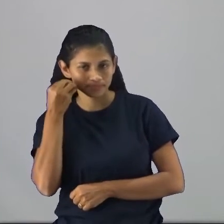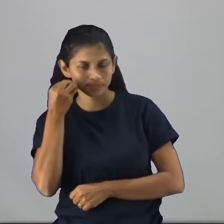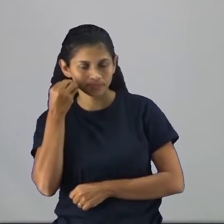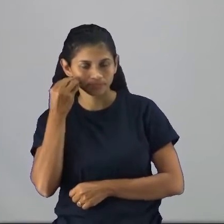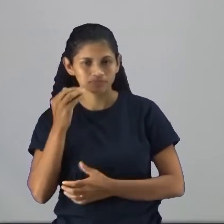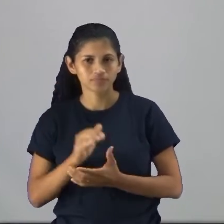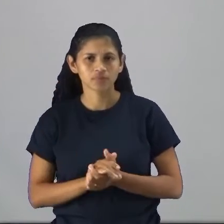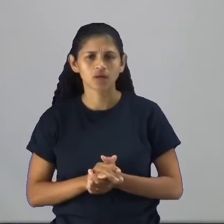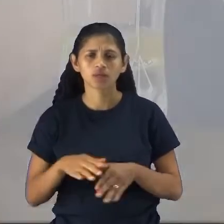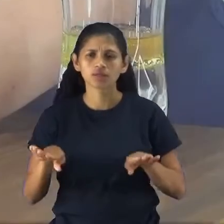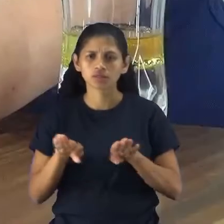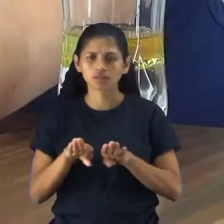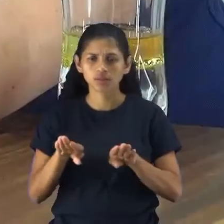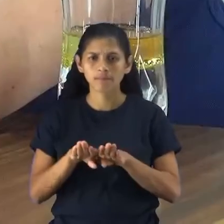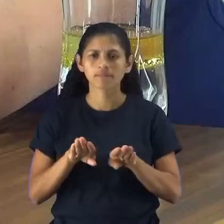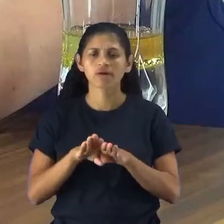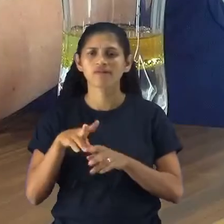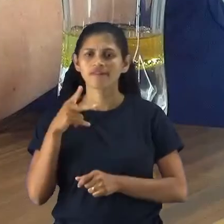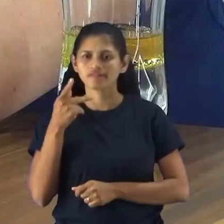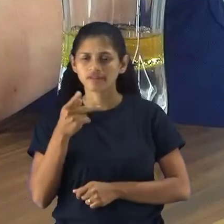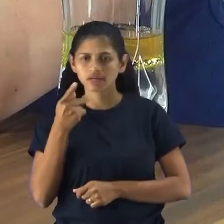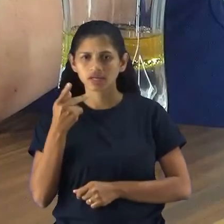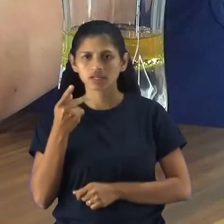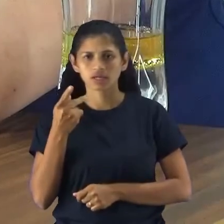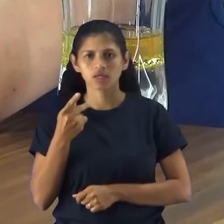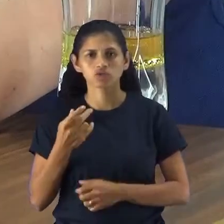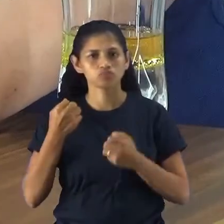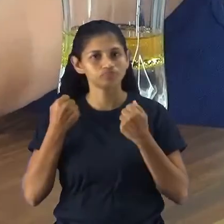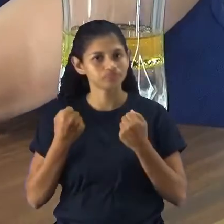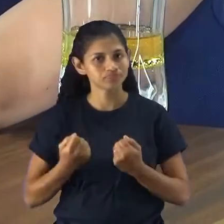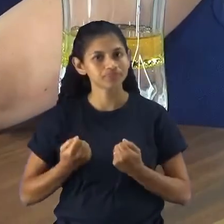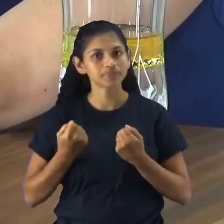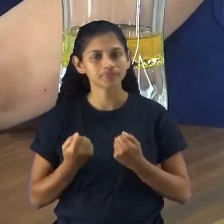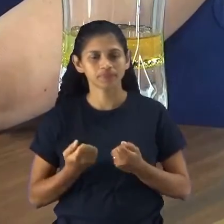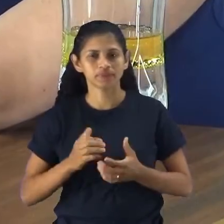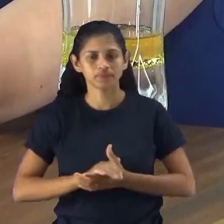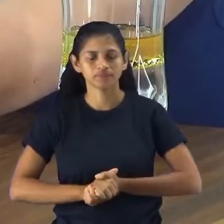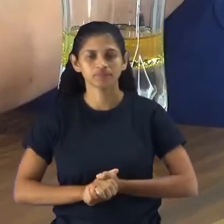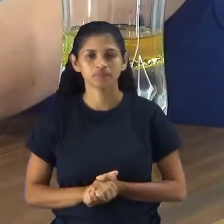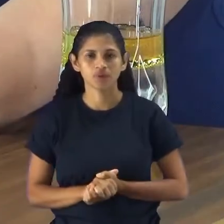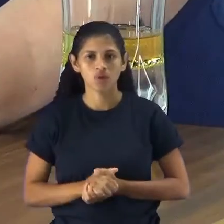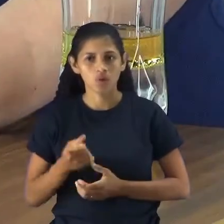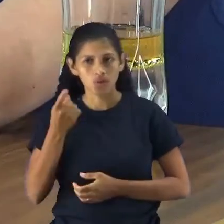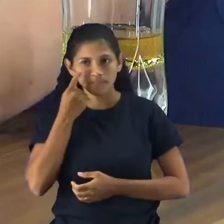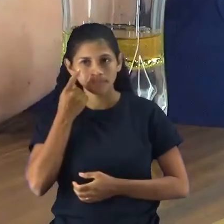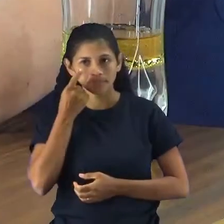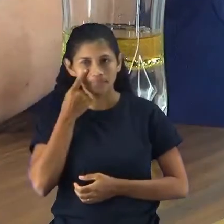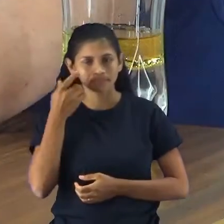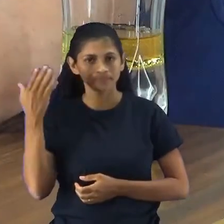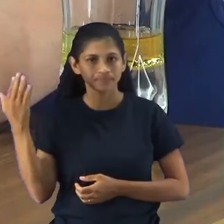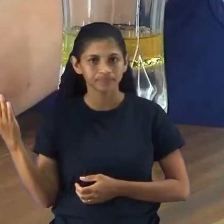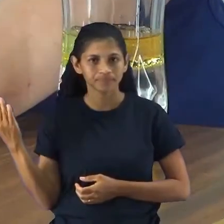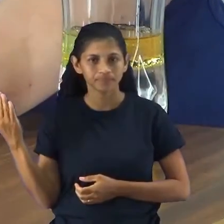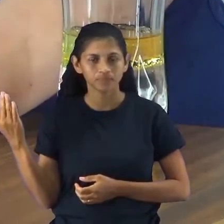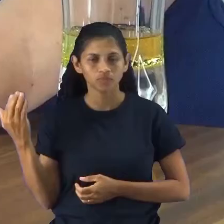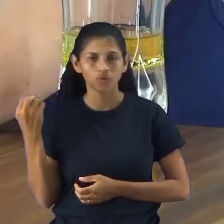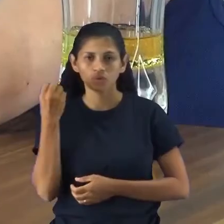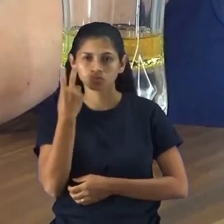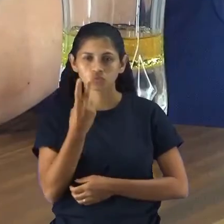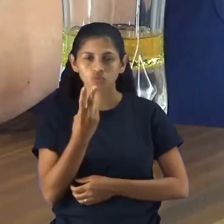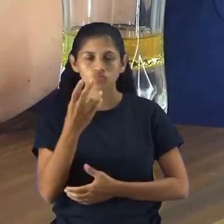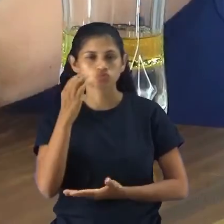de densidade, né? E eu quero que vocês observem o que vai acontecer aqui. Nós temos 2 copos com